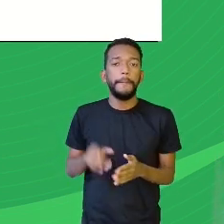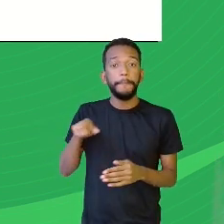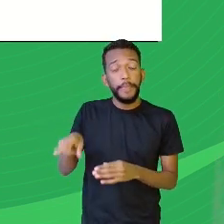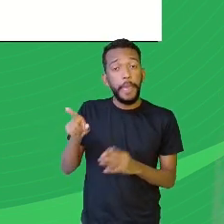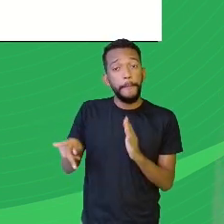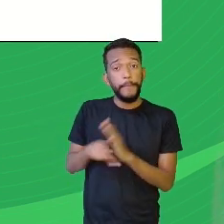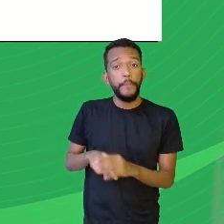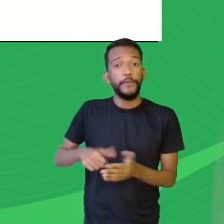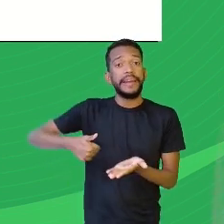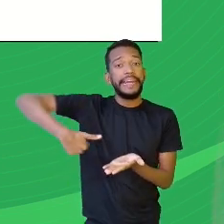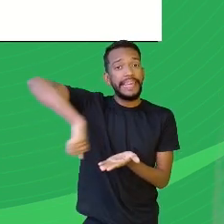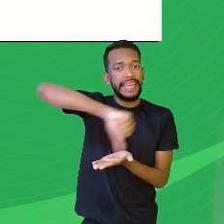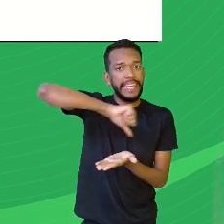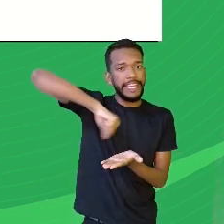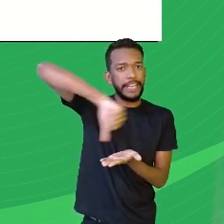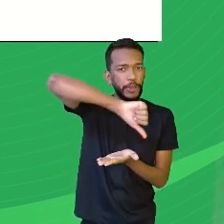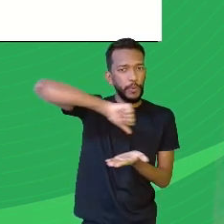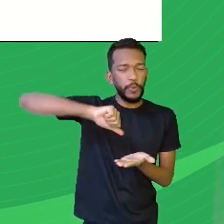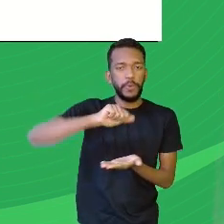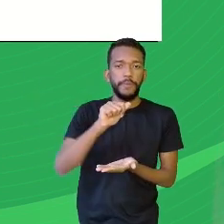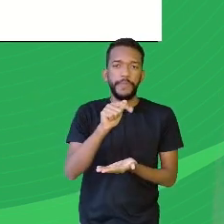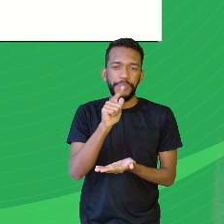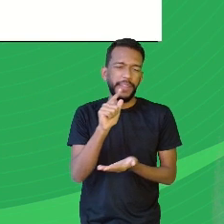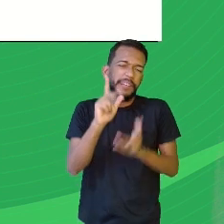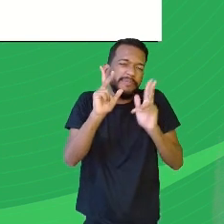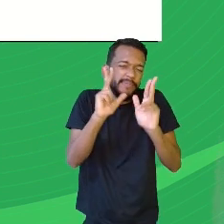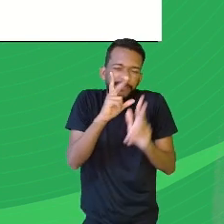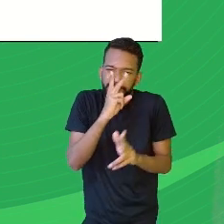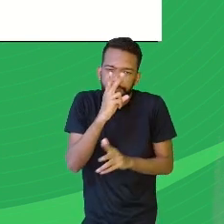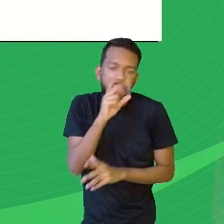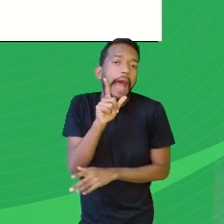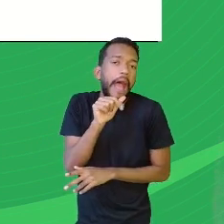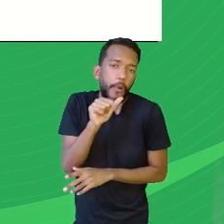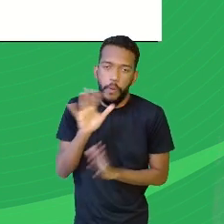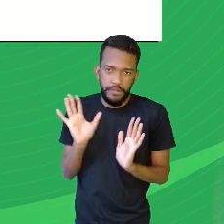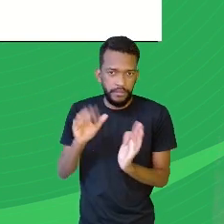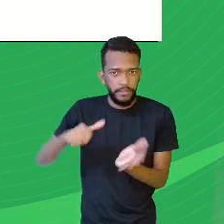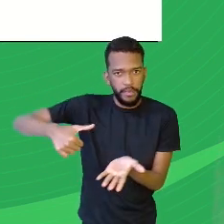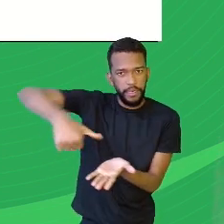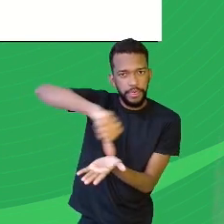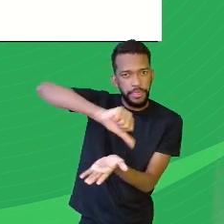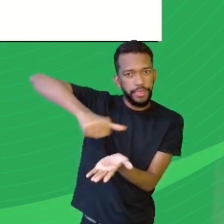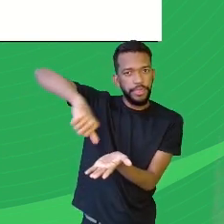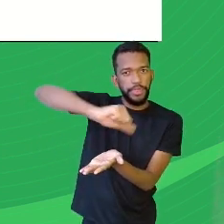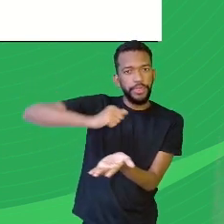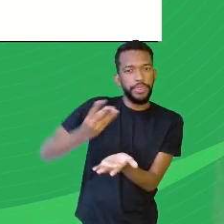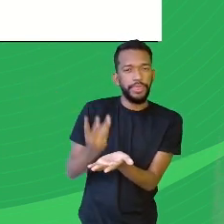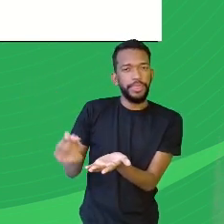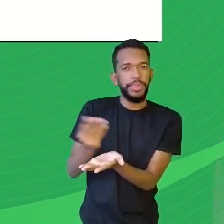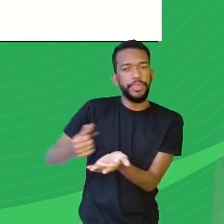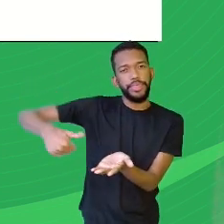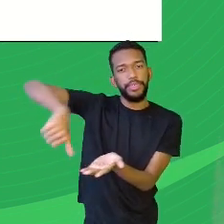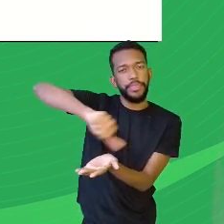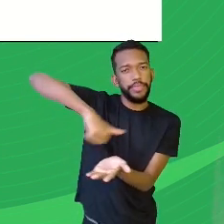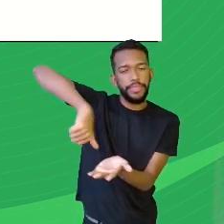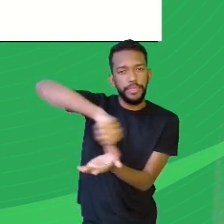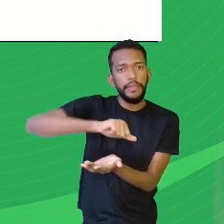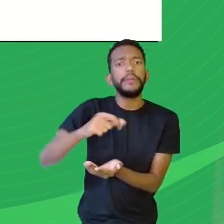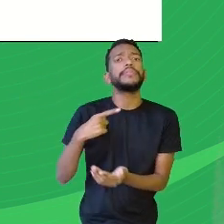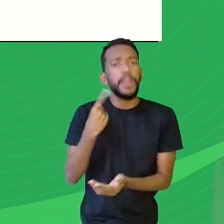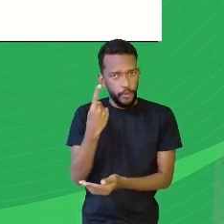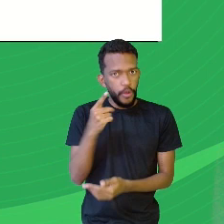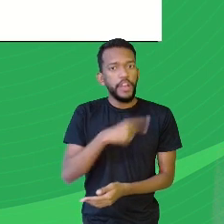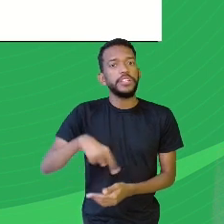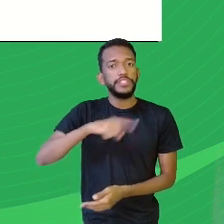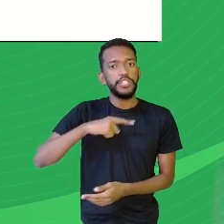combustíveis líquidos. Tem um combustível líquido que nós usamos todos os dias. Pois é, sabia?